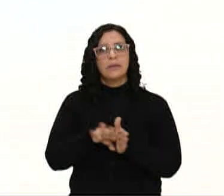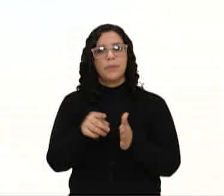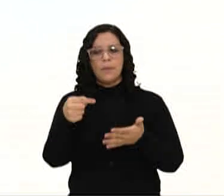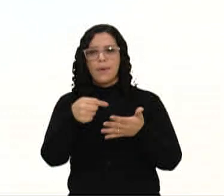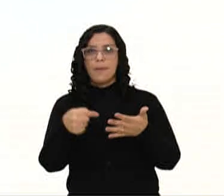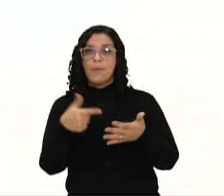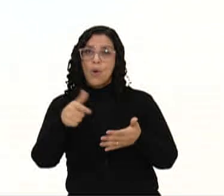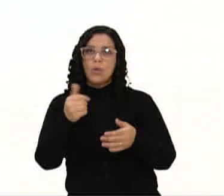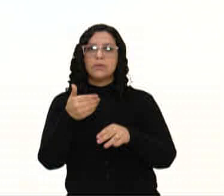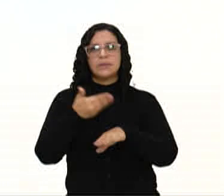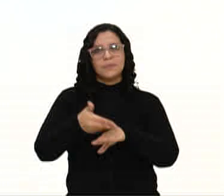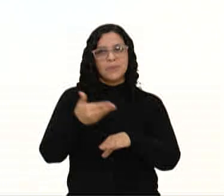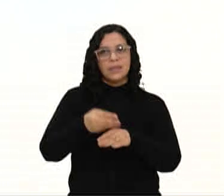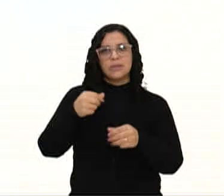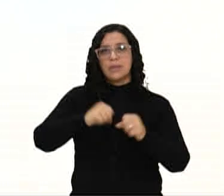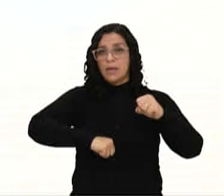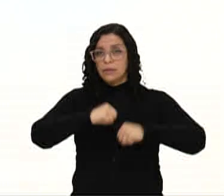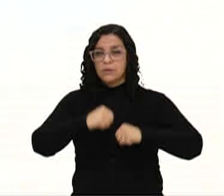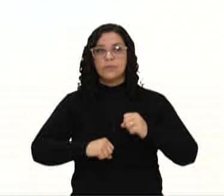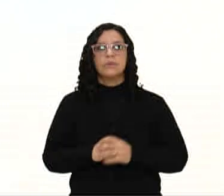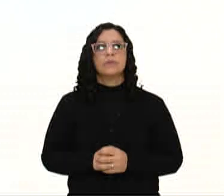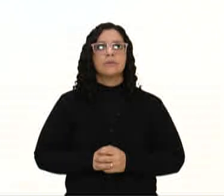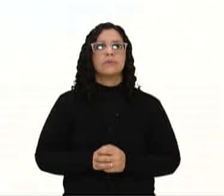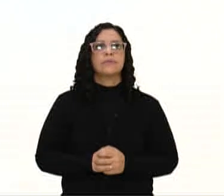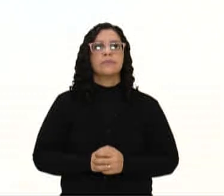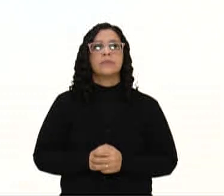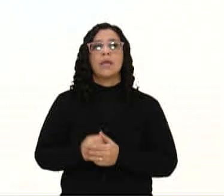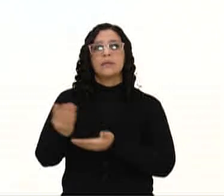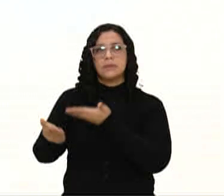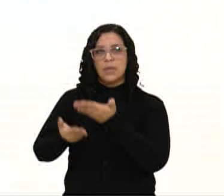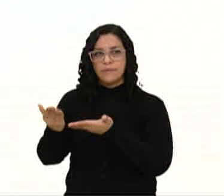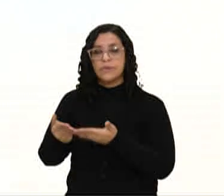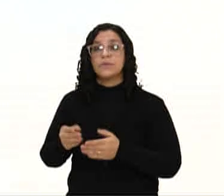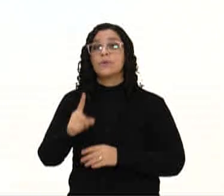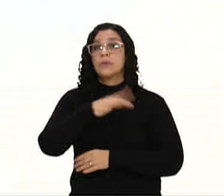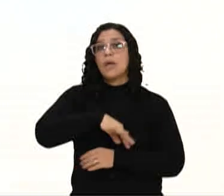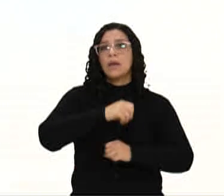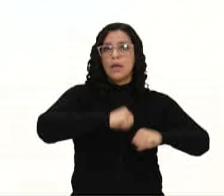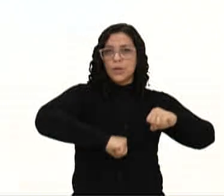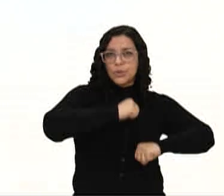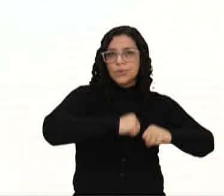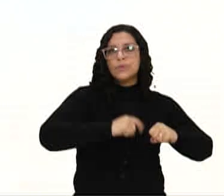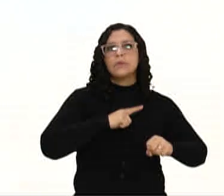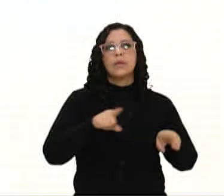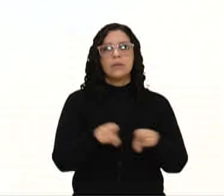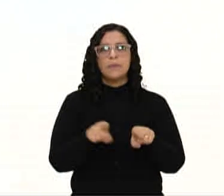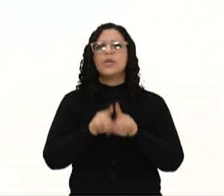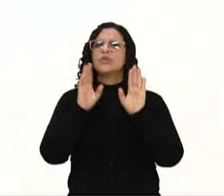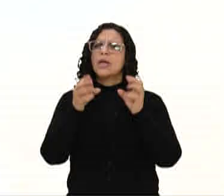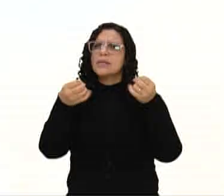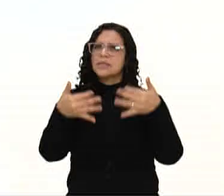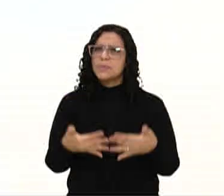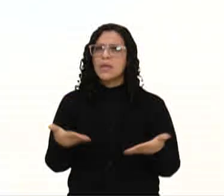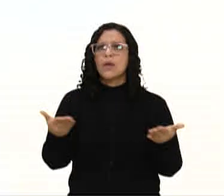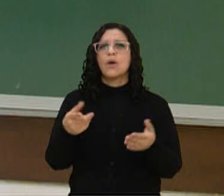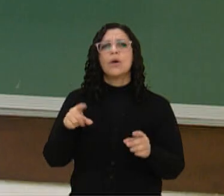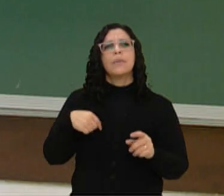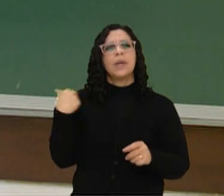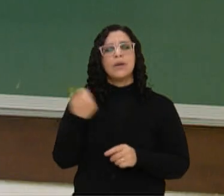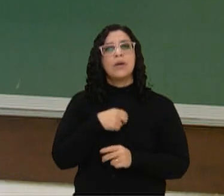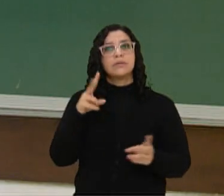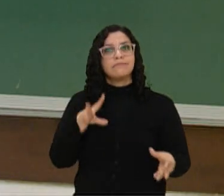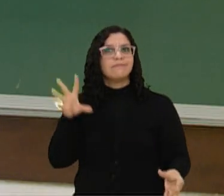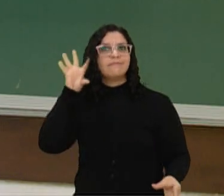outras atividades do setor industrial, do setor de serviços. E no setor industrial, aquilo que a gente já falou, só para a